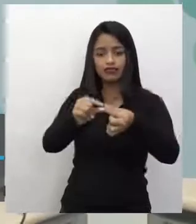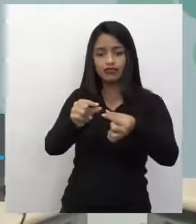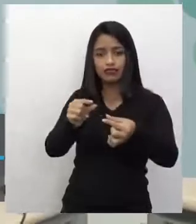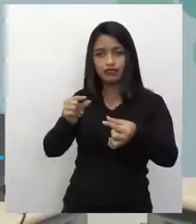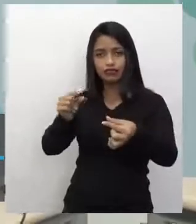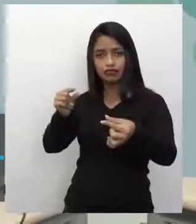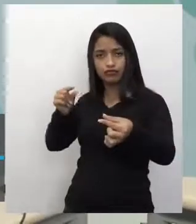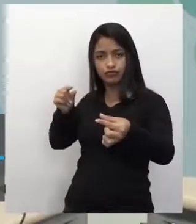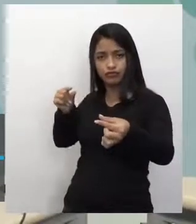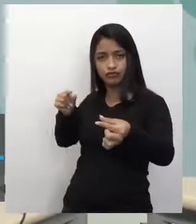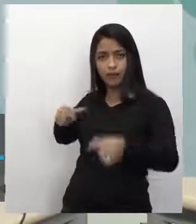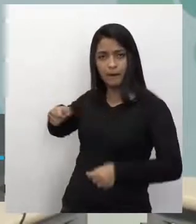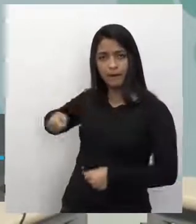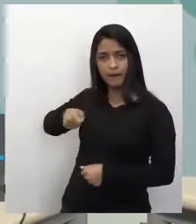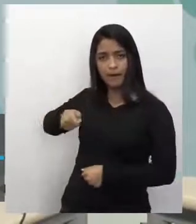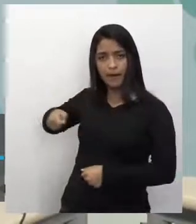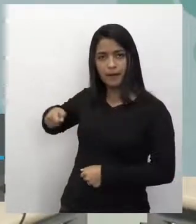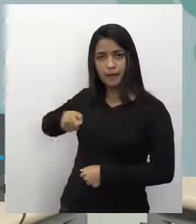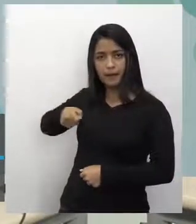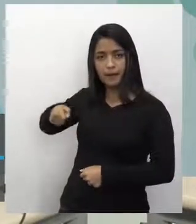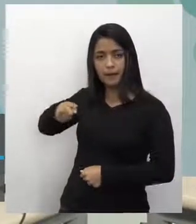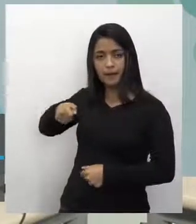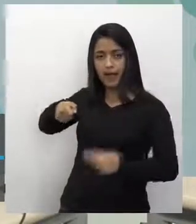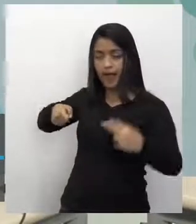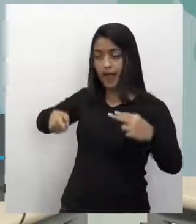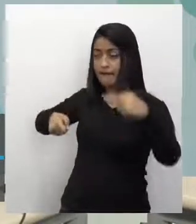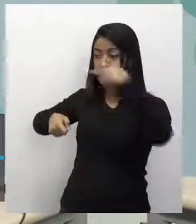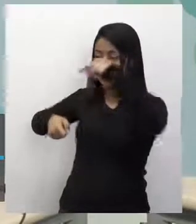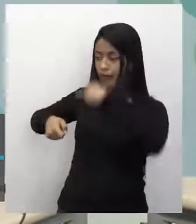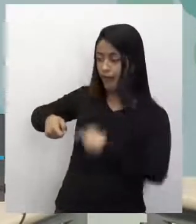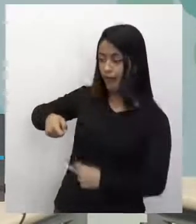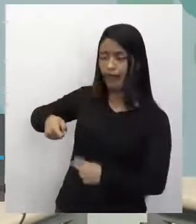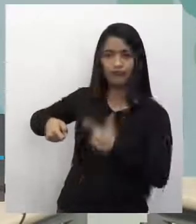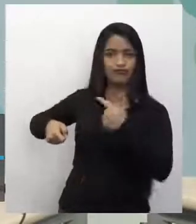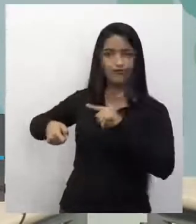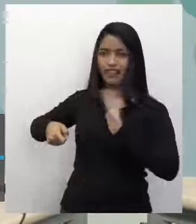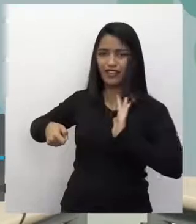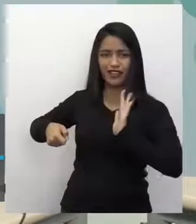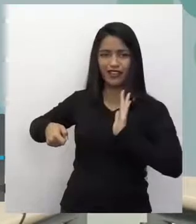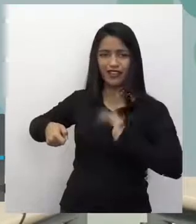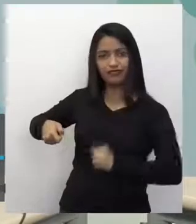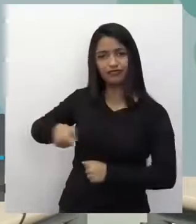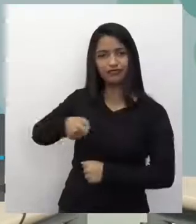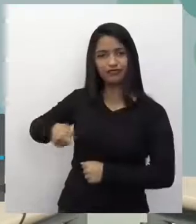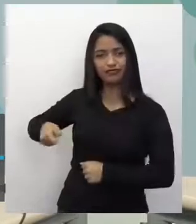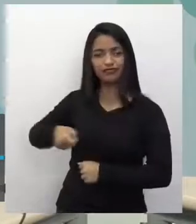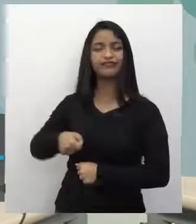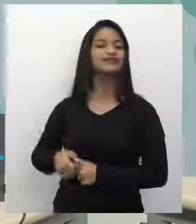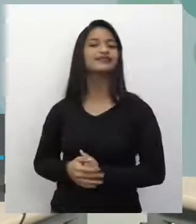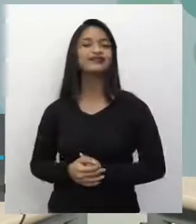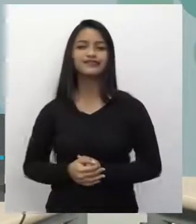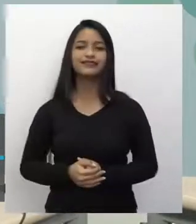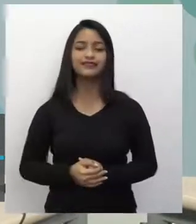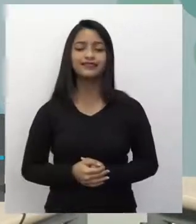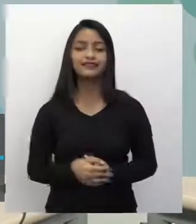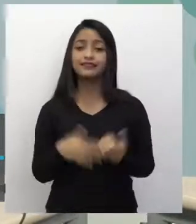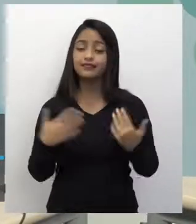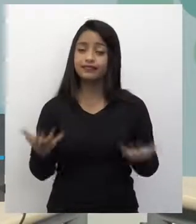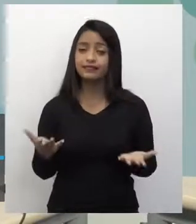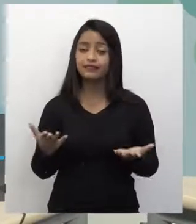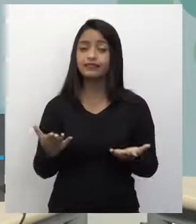fininha, de forma que não aparecesse nem a mão e nem a cabeça, né, partes do corpo ali do bonequeiro, tá? E,